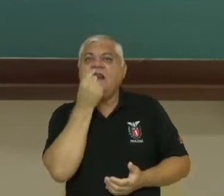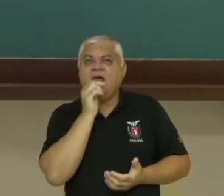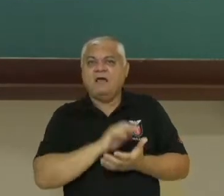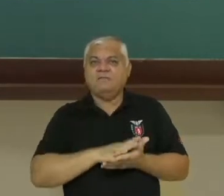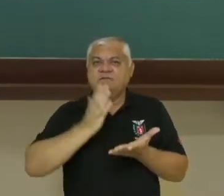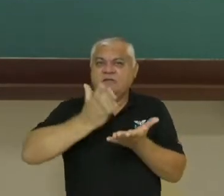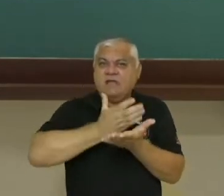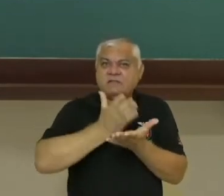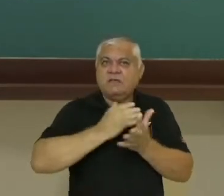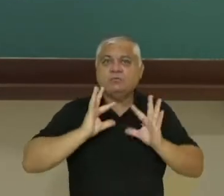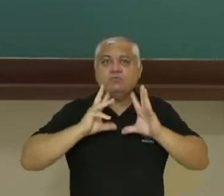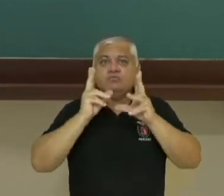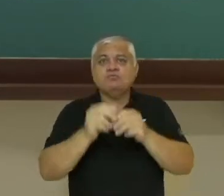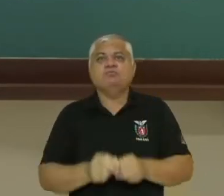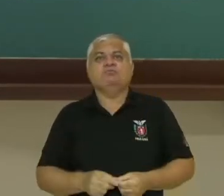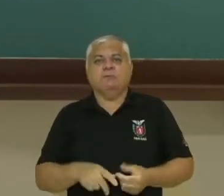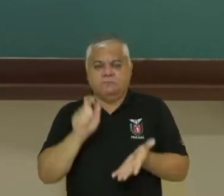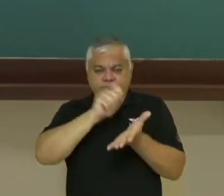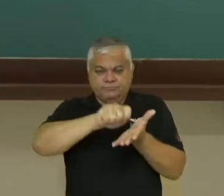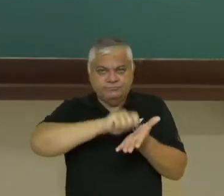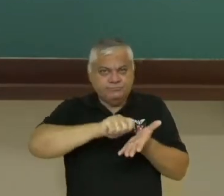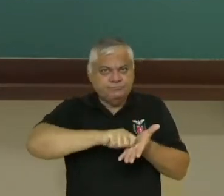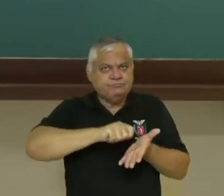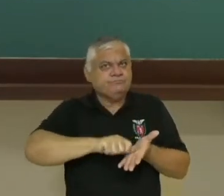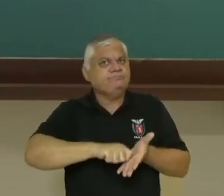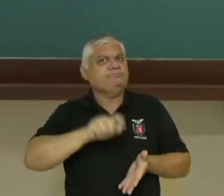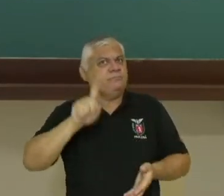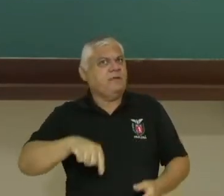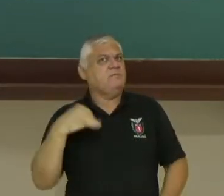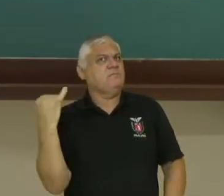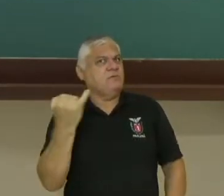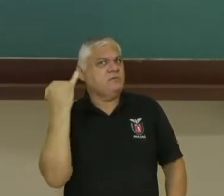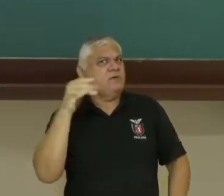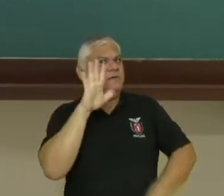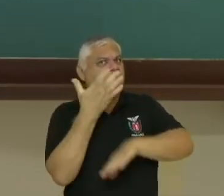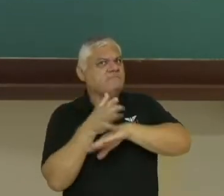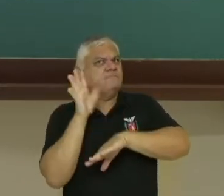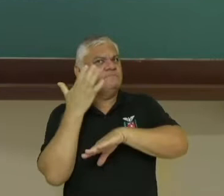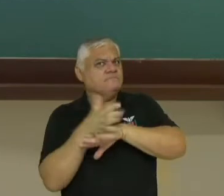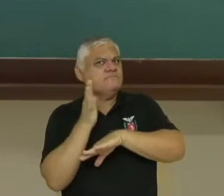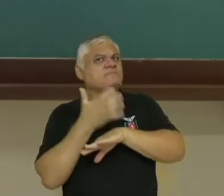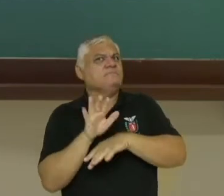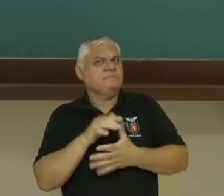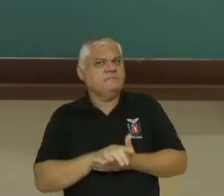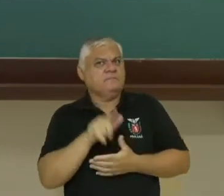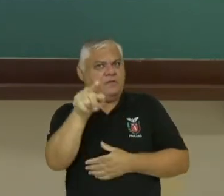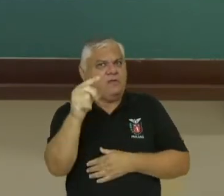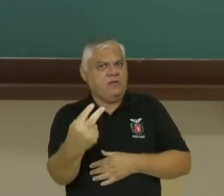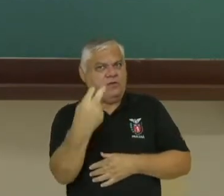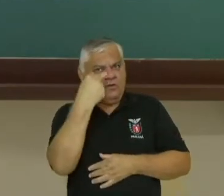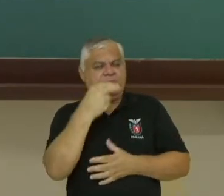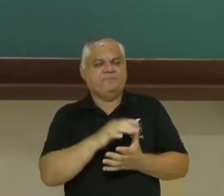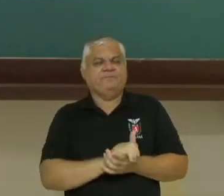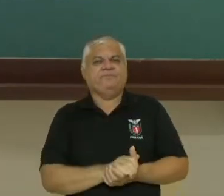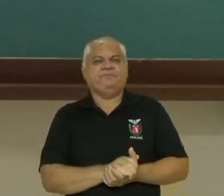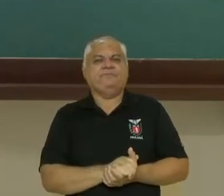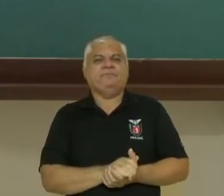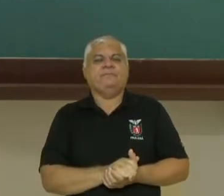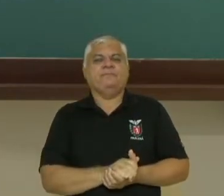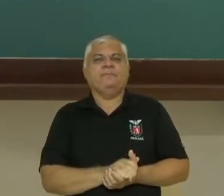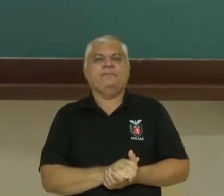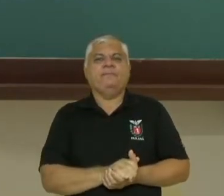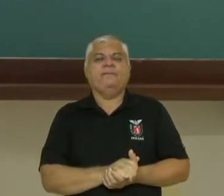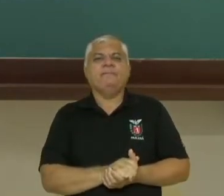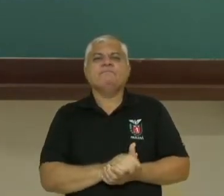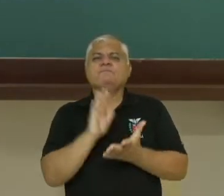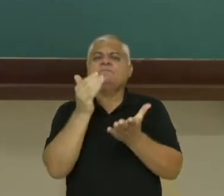caderno, pega tudo que você tiver que vai anotar, porque essa aula vai ser mais aula de exercício. Então, sangue nos olhos. Vamos lá. Bem,